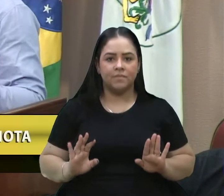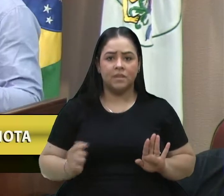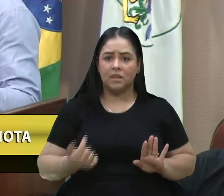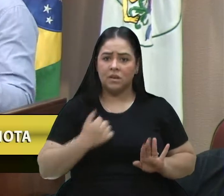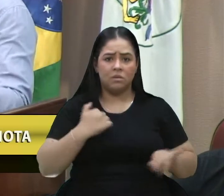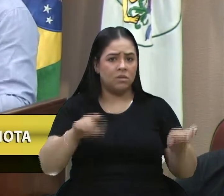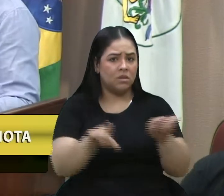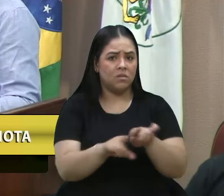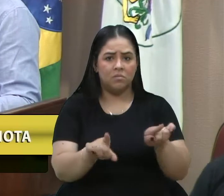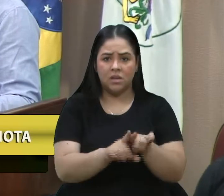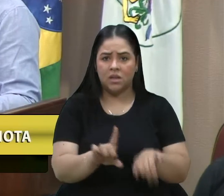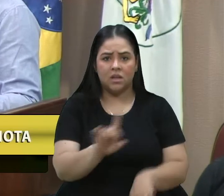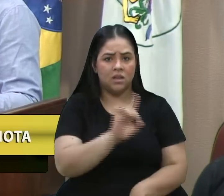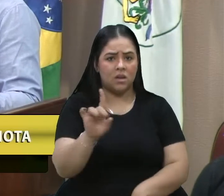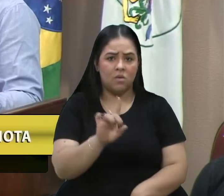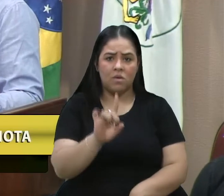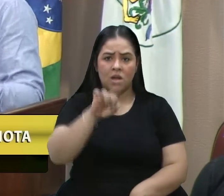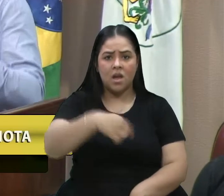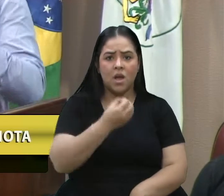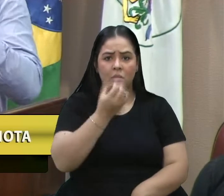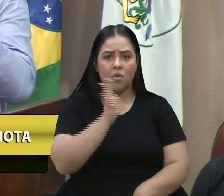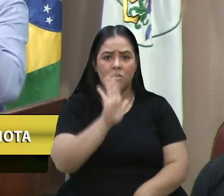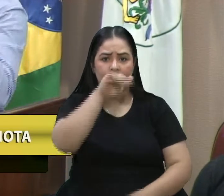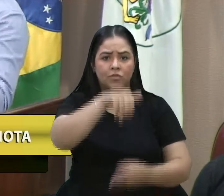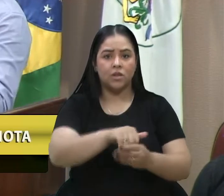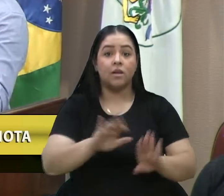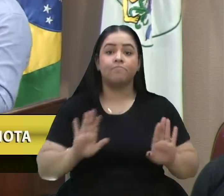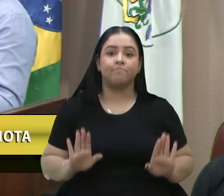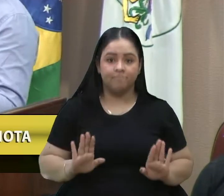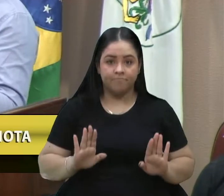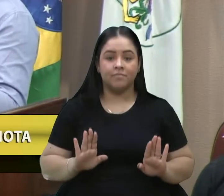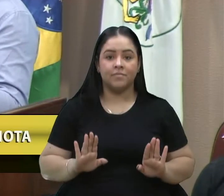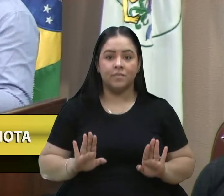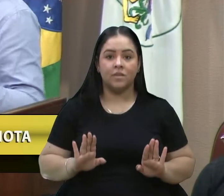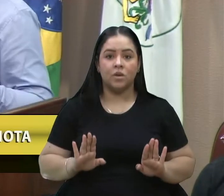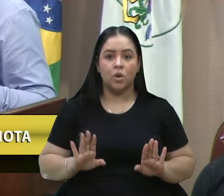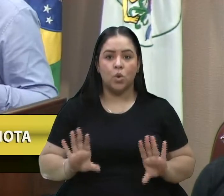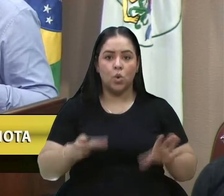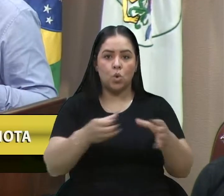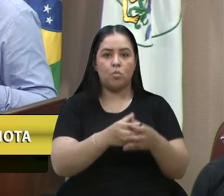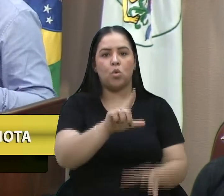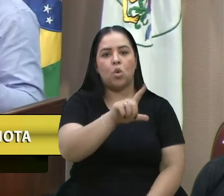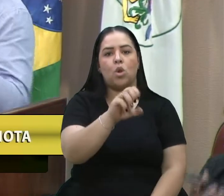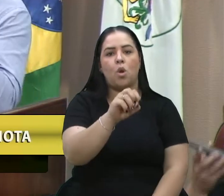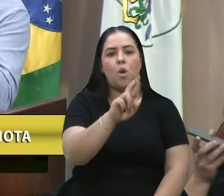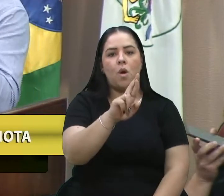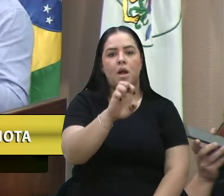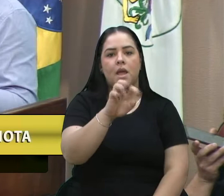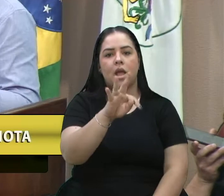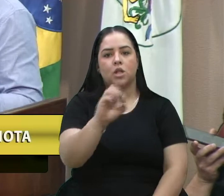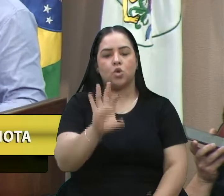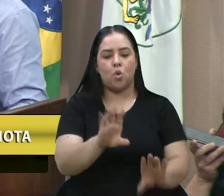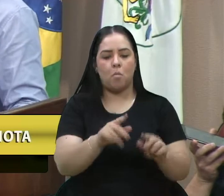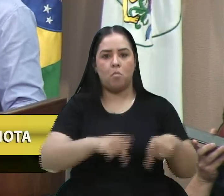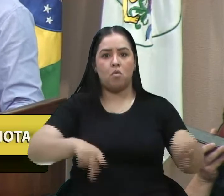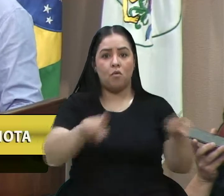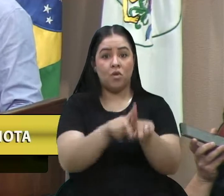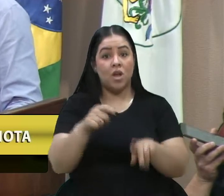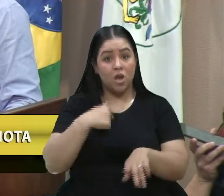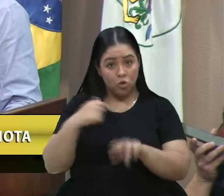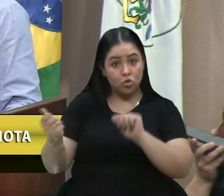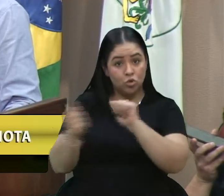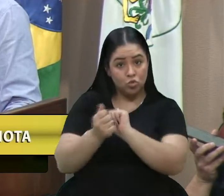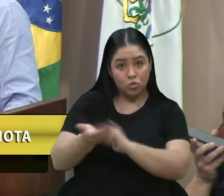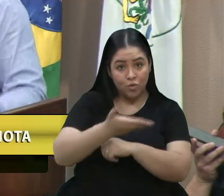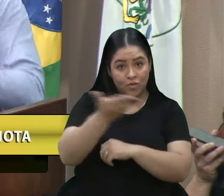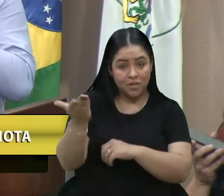sirvo também para votar. Então, população de Loreto, esse vereador aqui está com vocês.